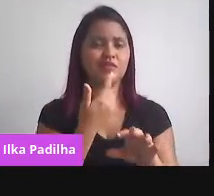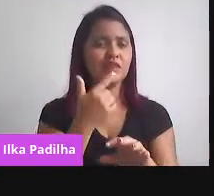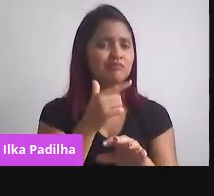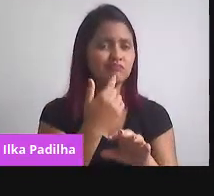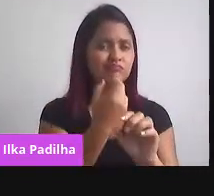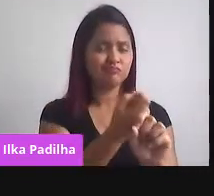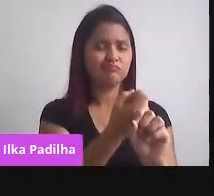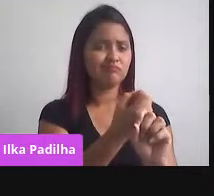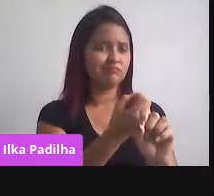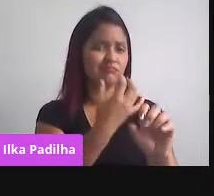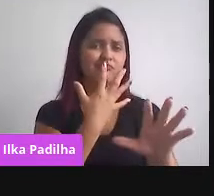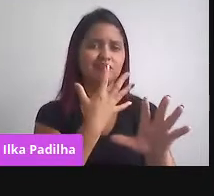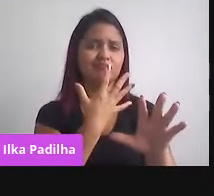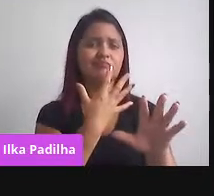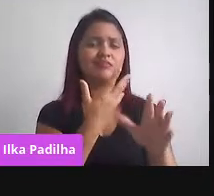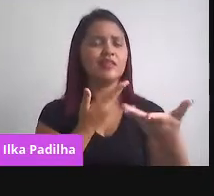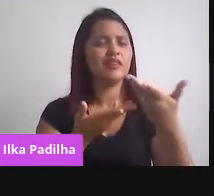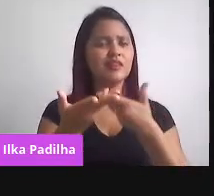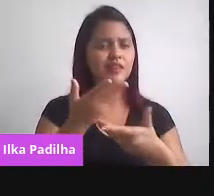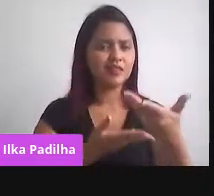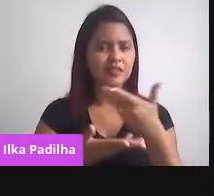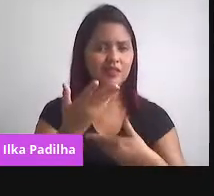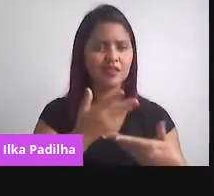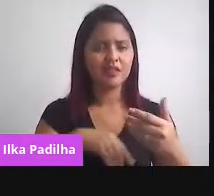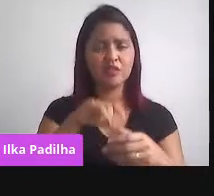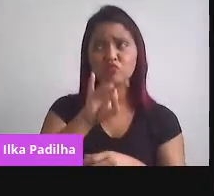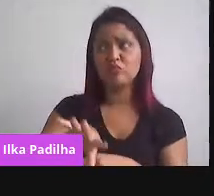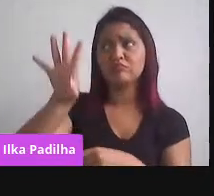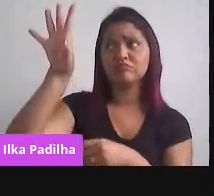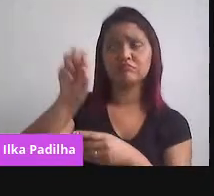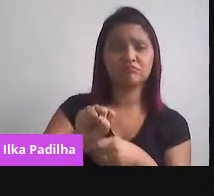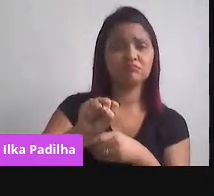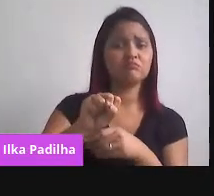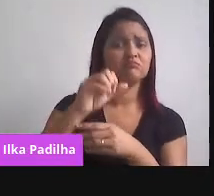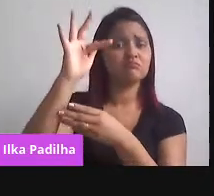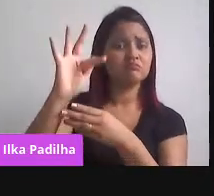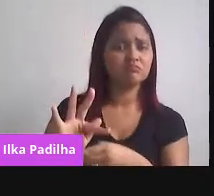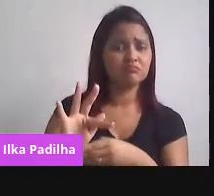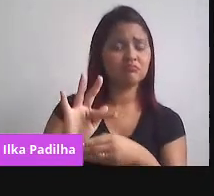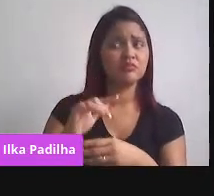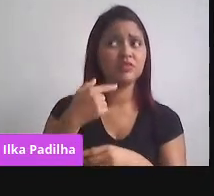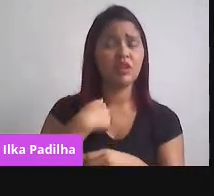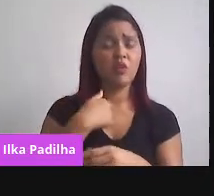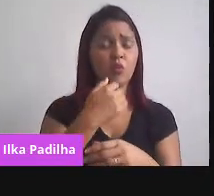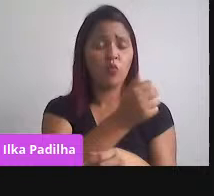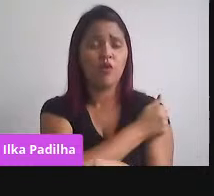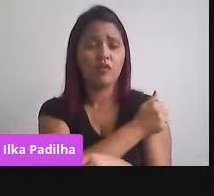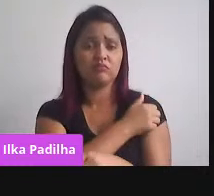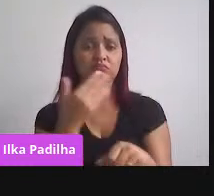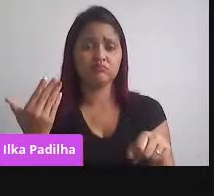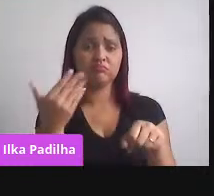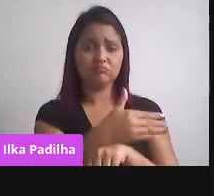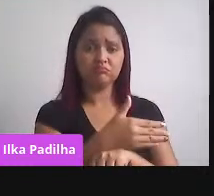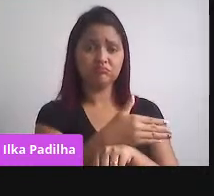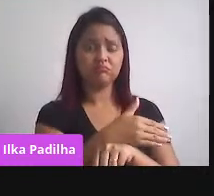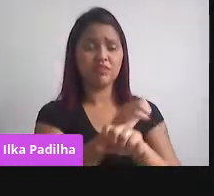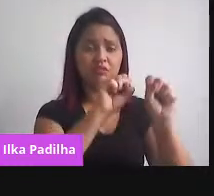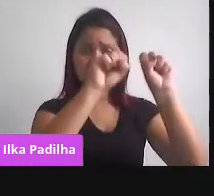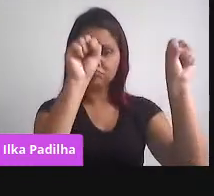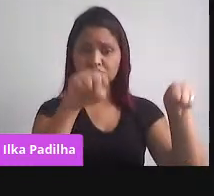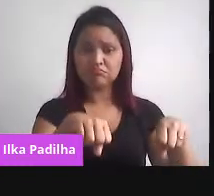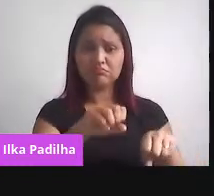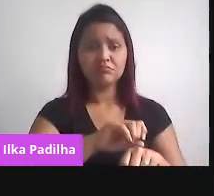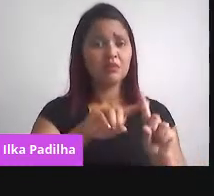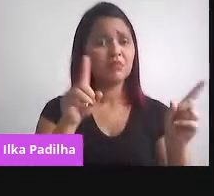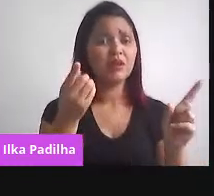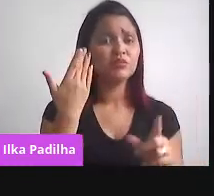distância. Ele entrava no sistema, mas não interagia, porque era uma simples